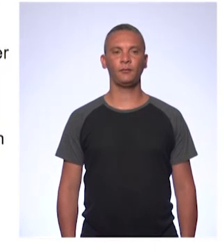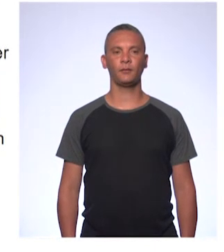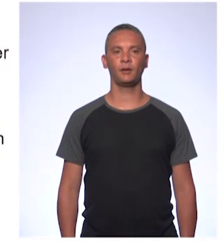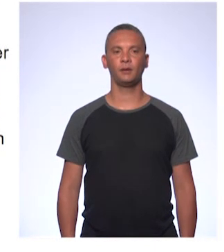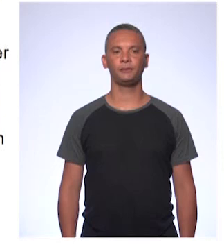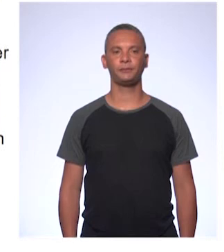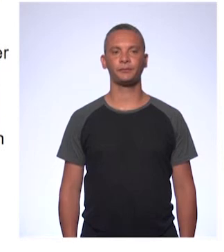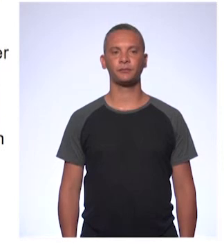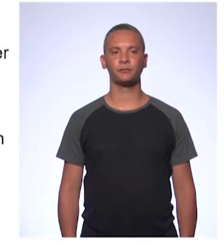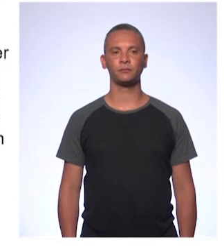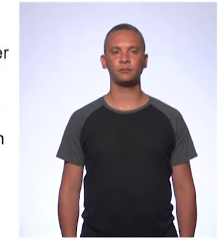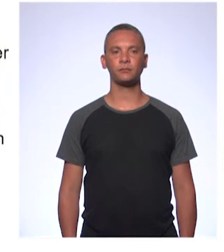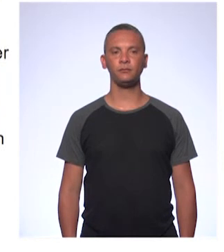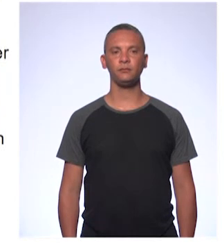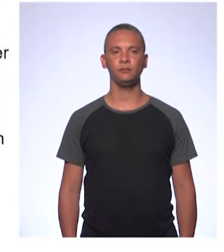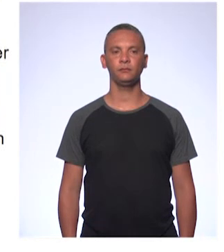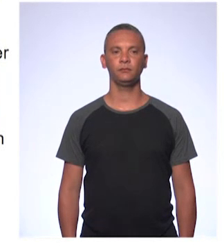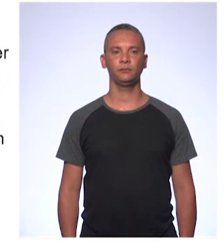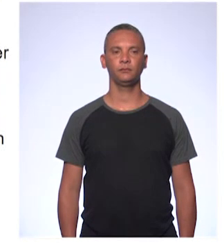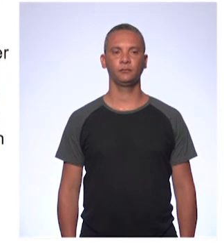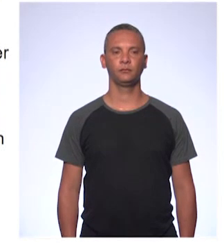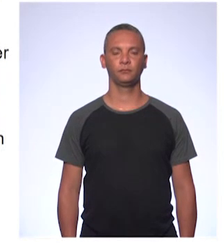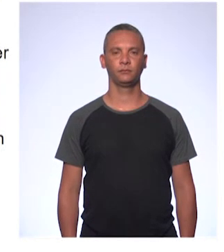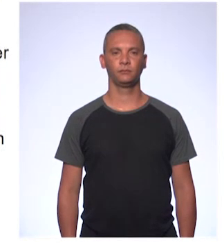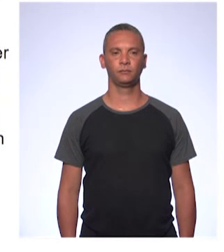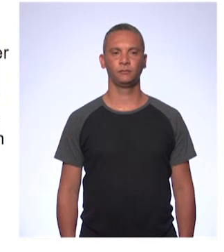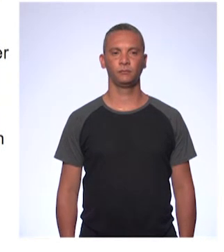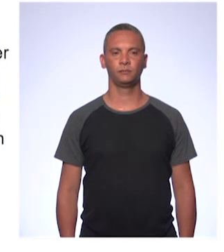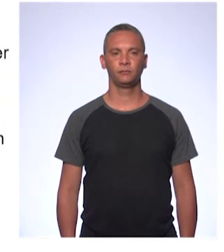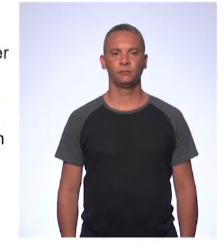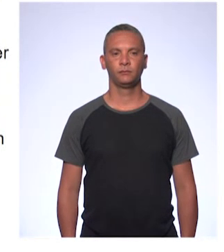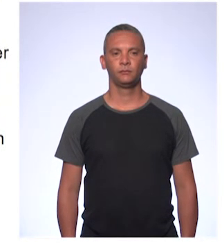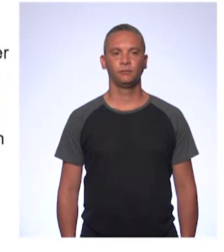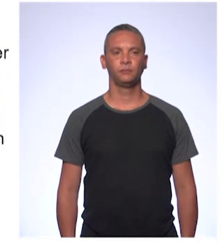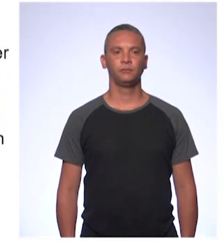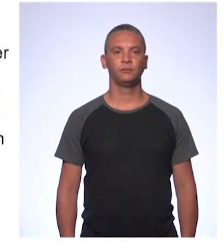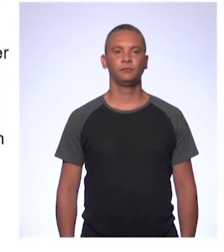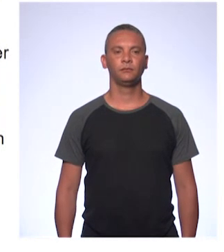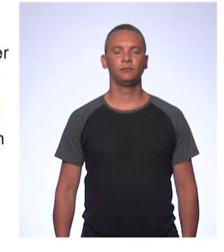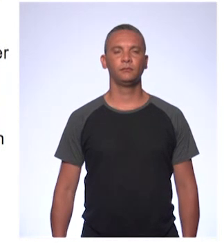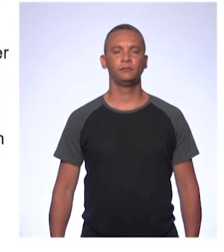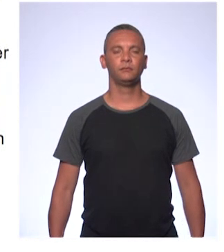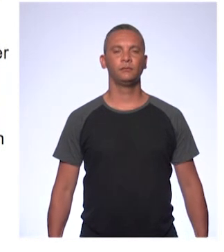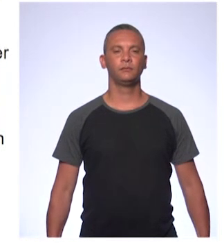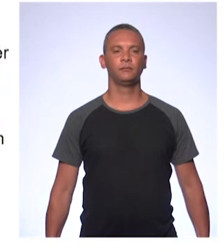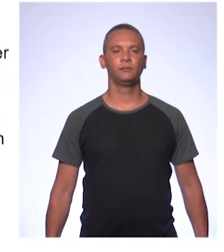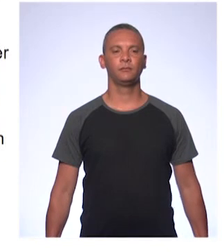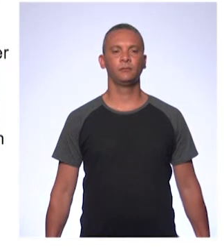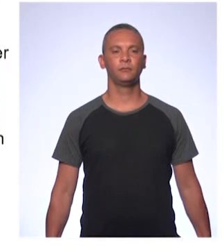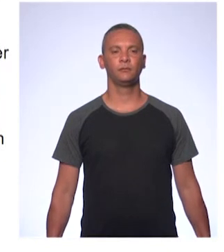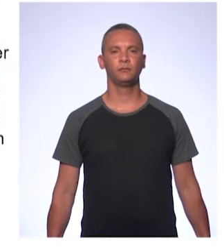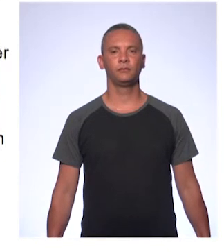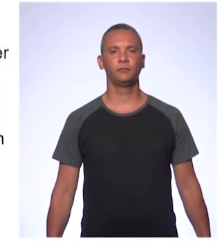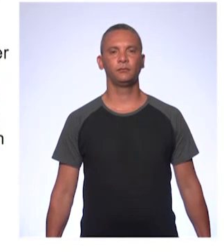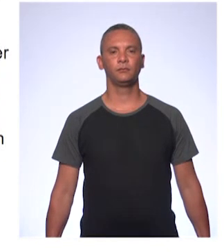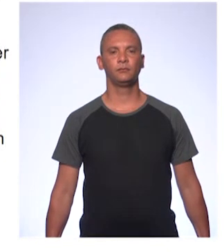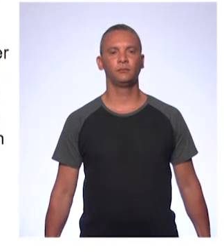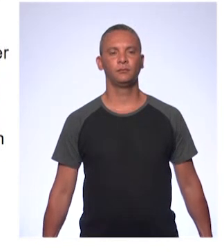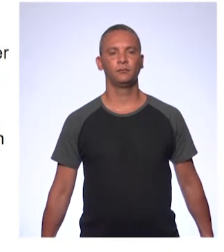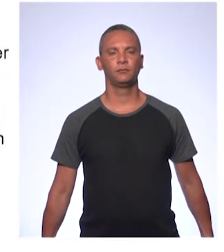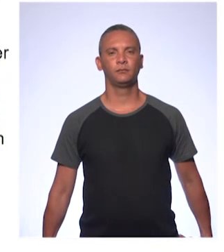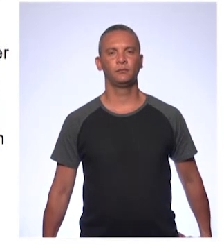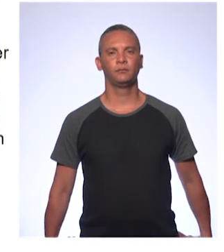servicio telefónico. Te regalan el miedo de perderlo,